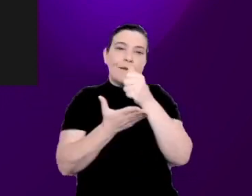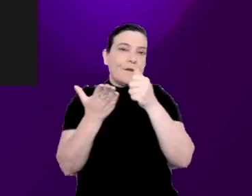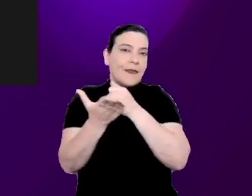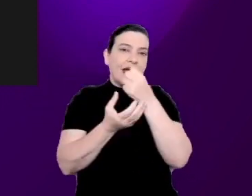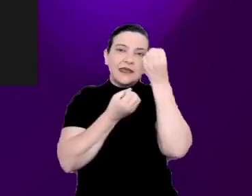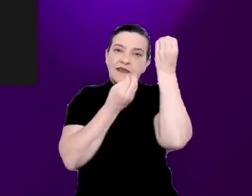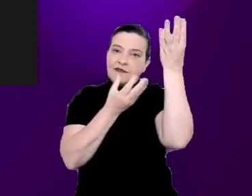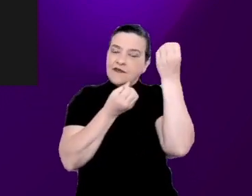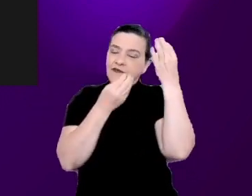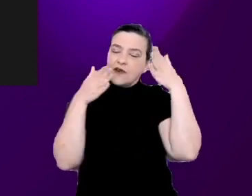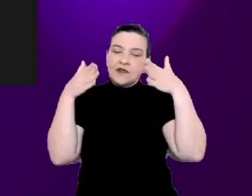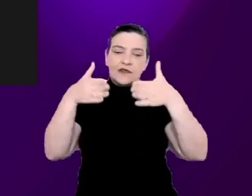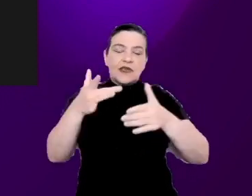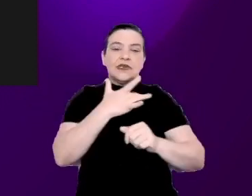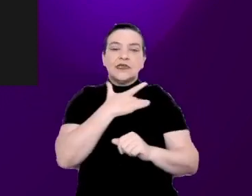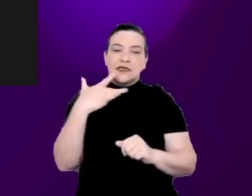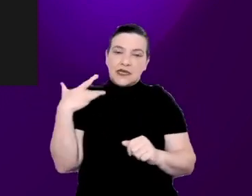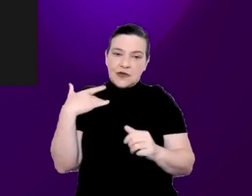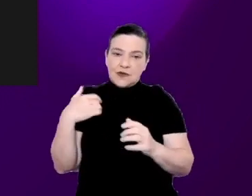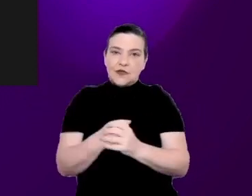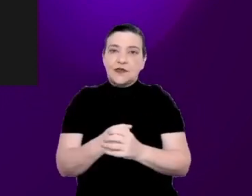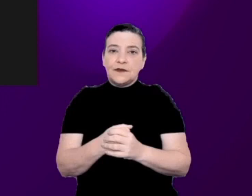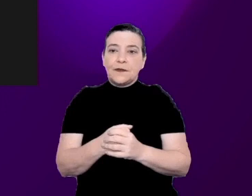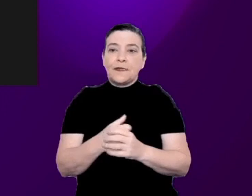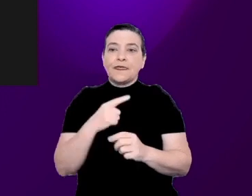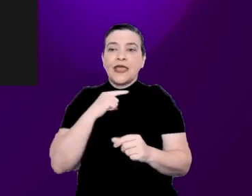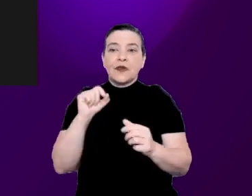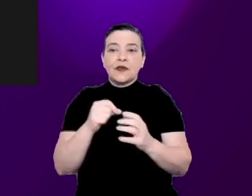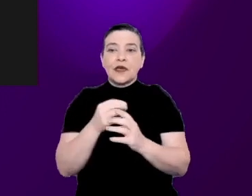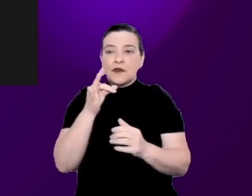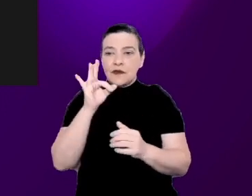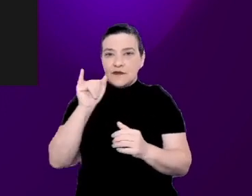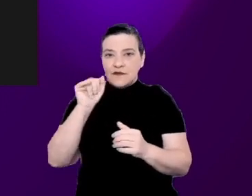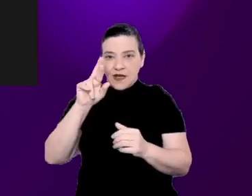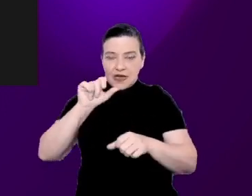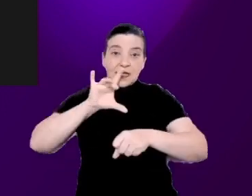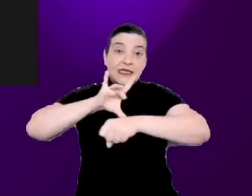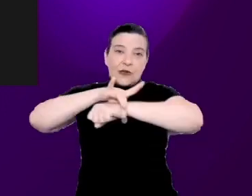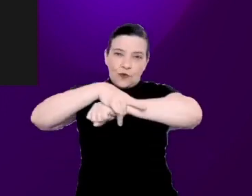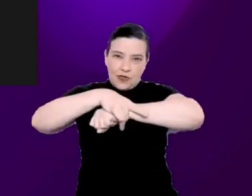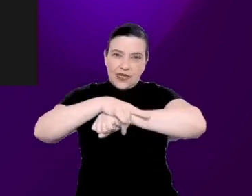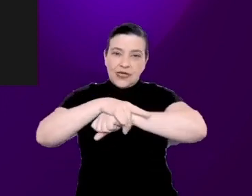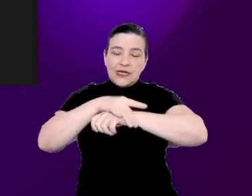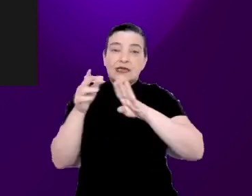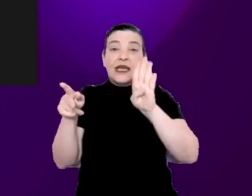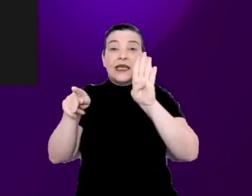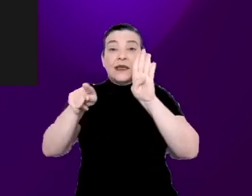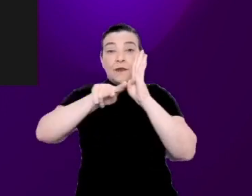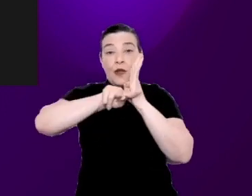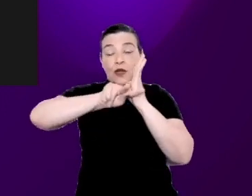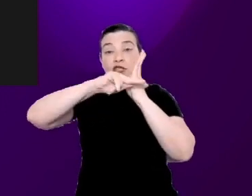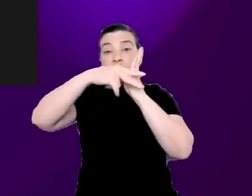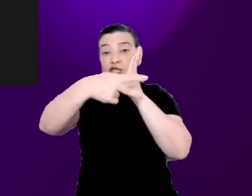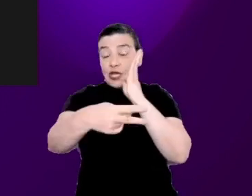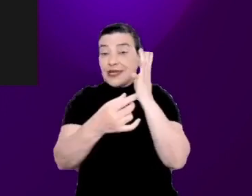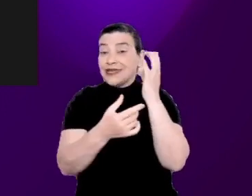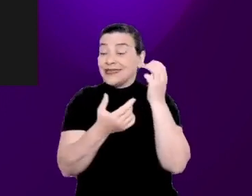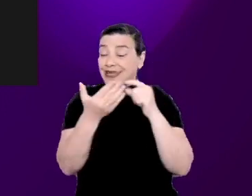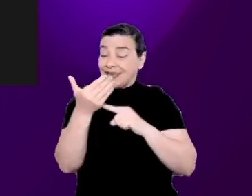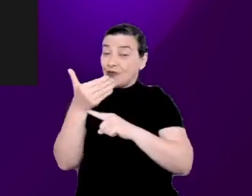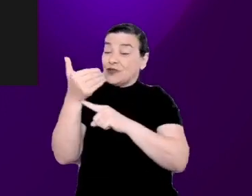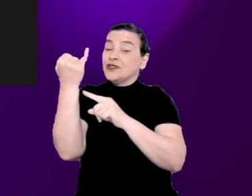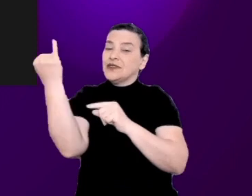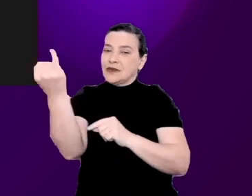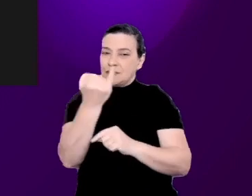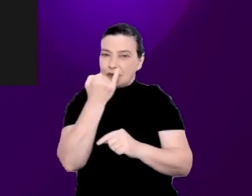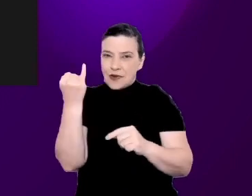saúde. Ela é estruturada em FHIR, como a segurança feita em blockchain. que são tecnologias de ponta. Ao longo de